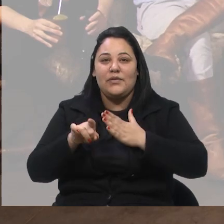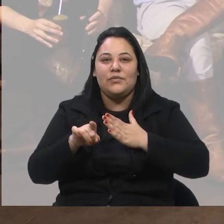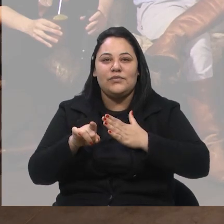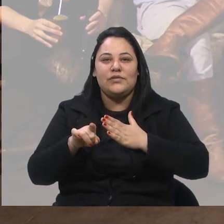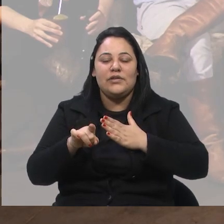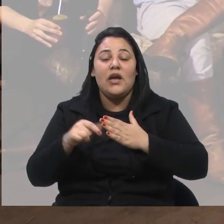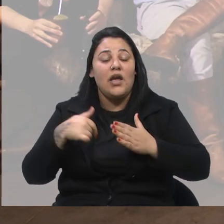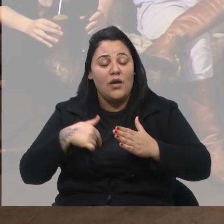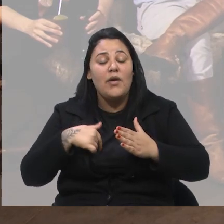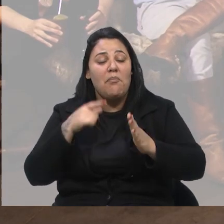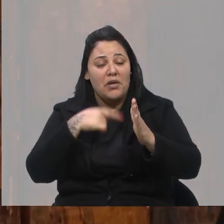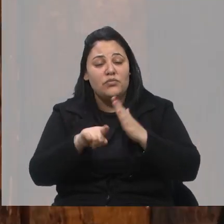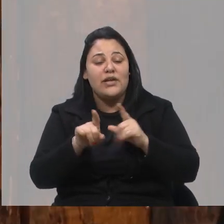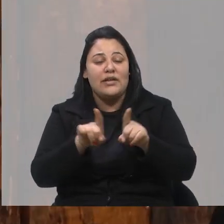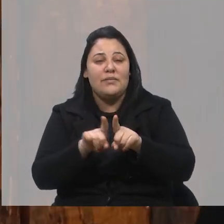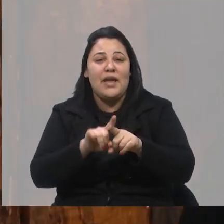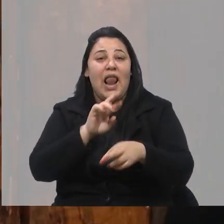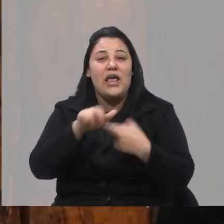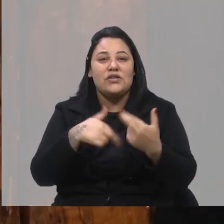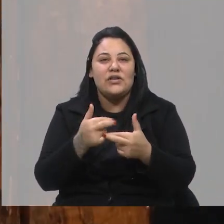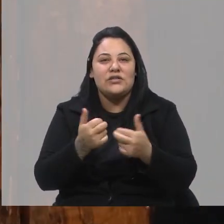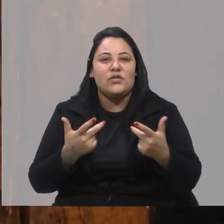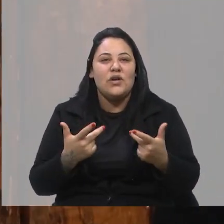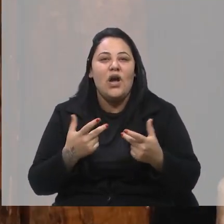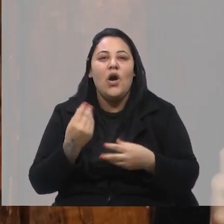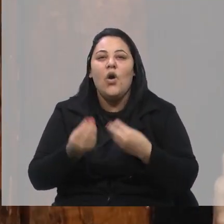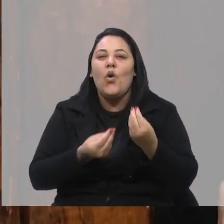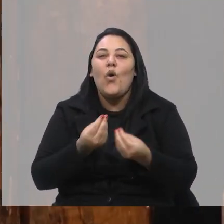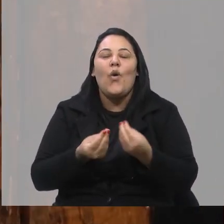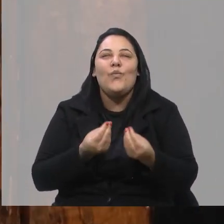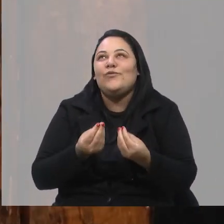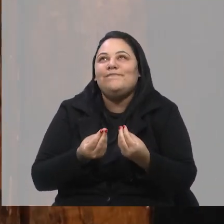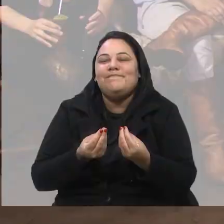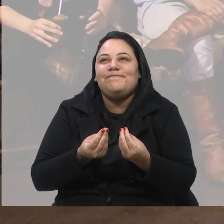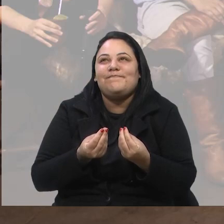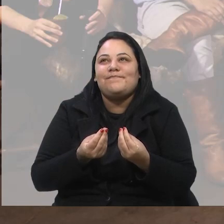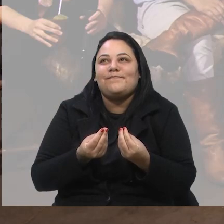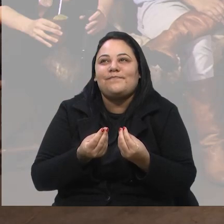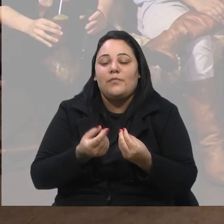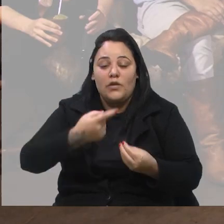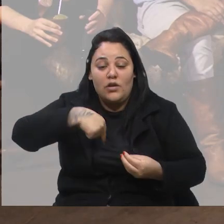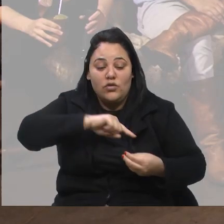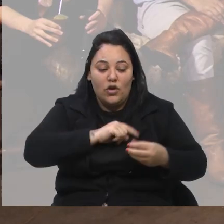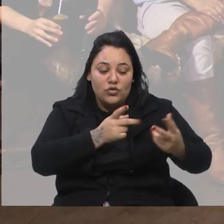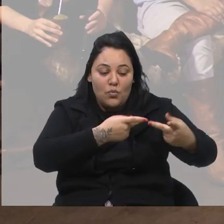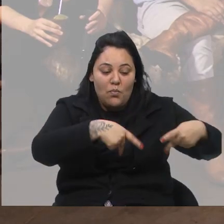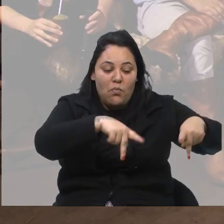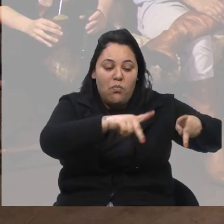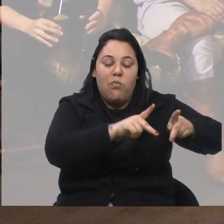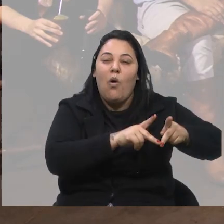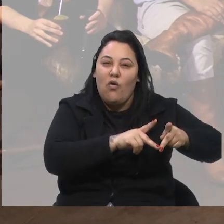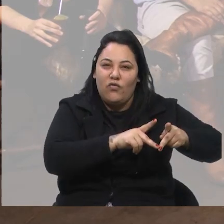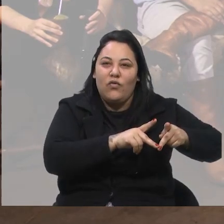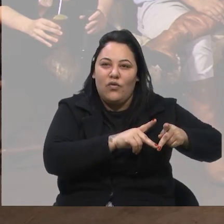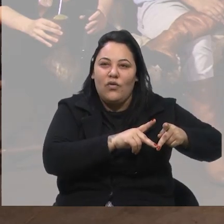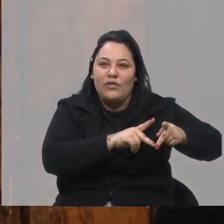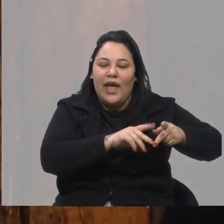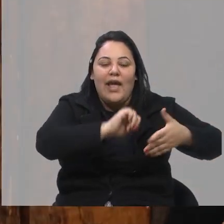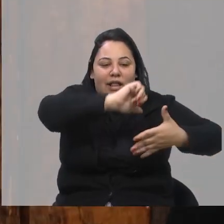ia nesse sentido também. O quanto, às vezes, nós somos um povo latino, mas nem sempre... Inclusive,